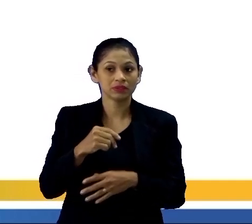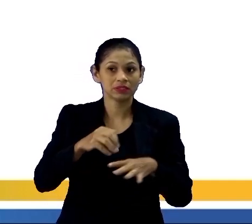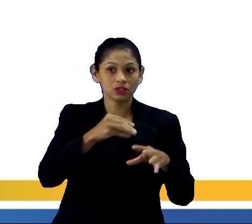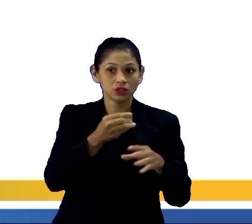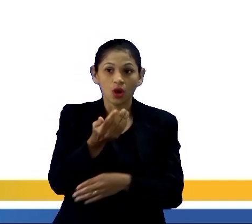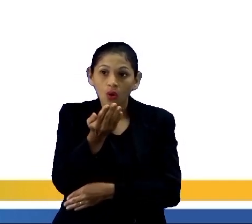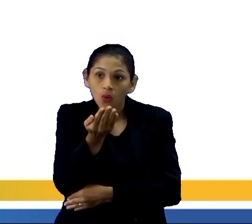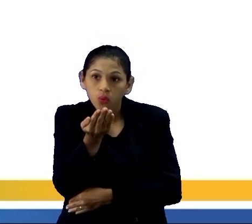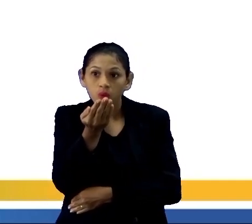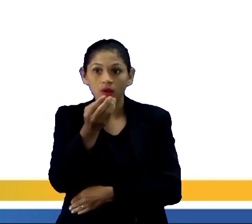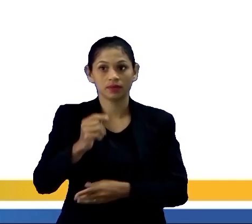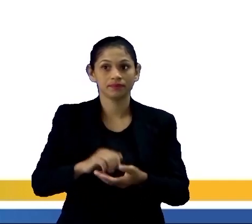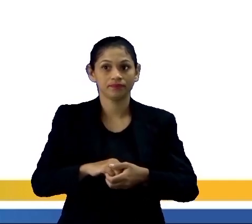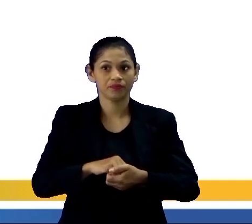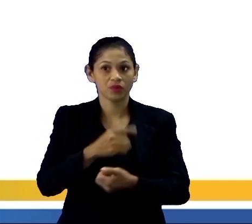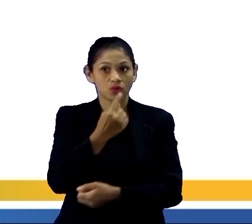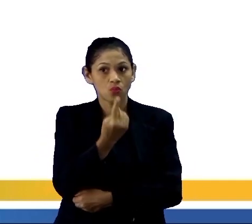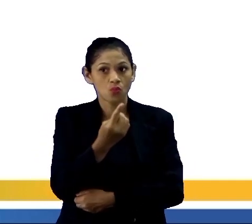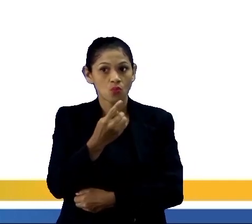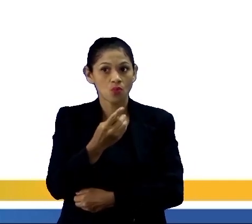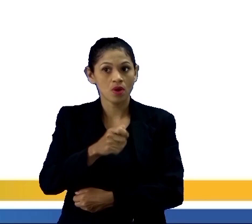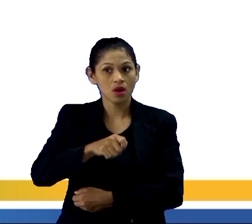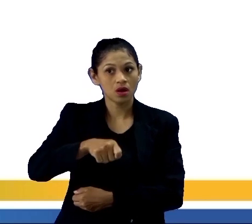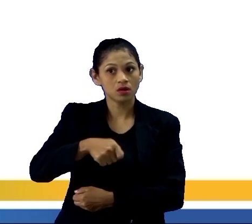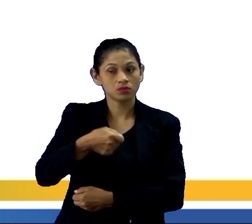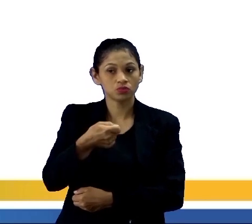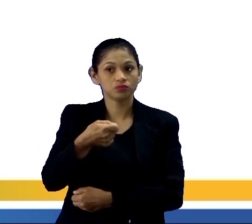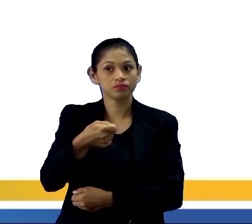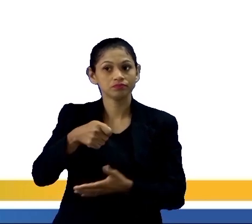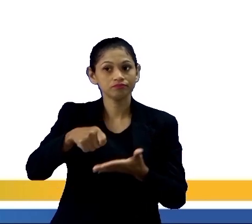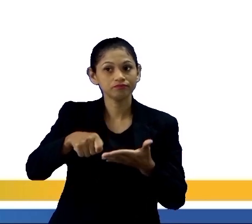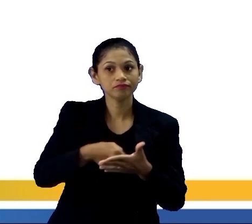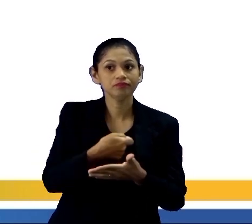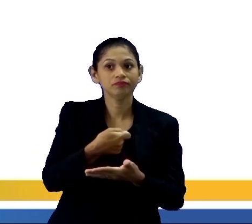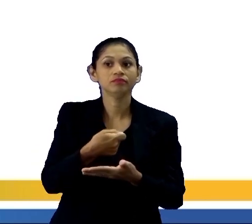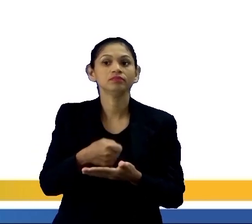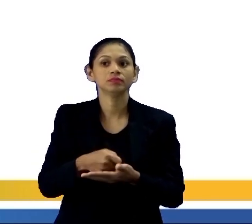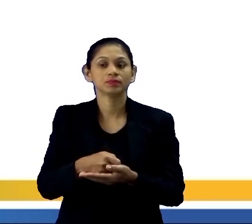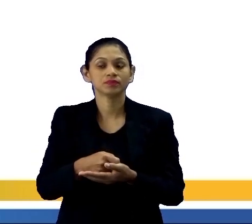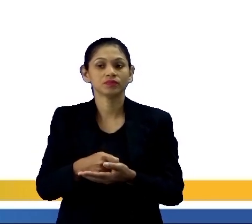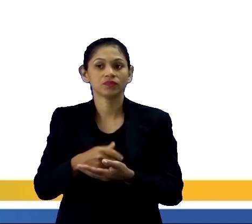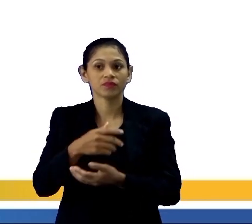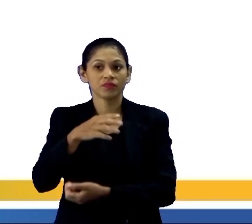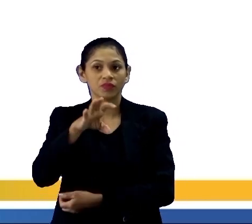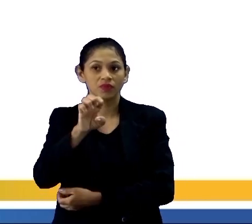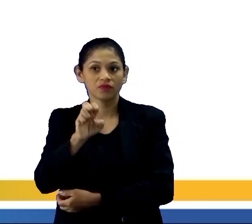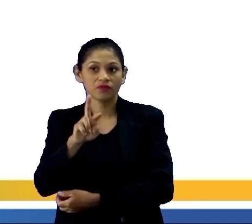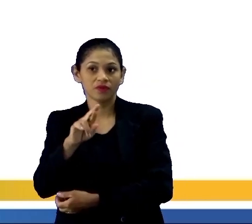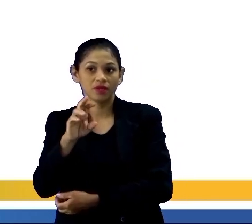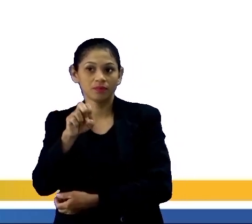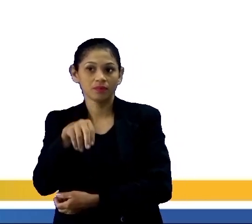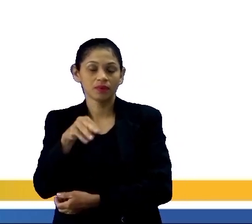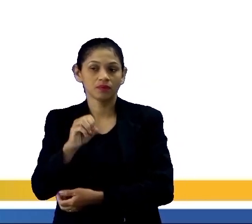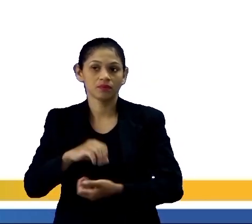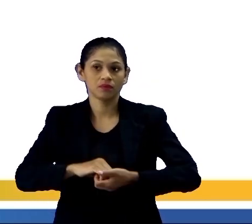daqui é para fazer um bolo. Vovó disse que vai fazer 5 bolos. Quantos ovos eu devo